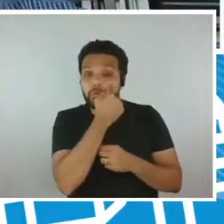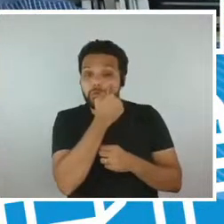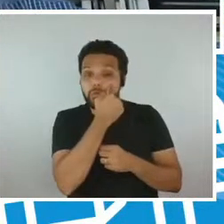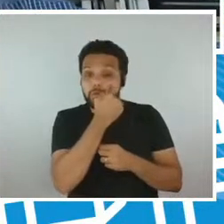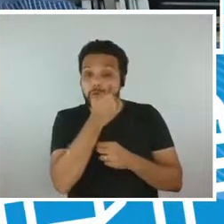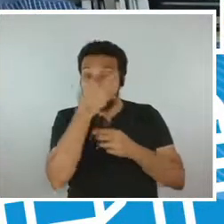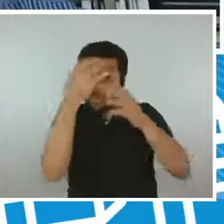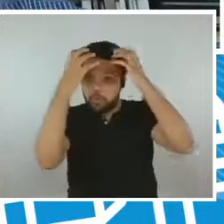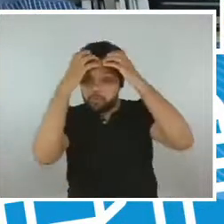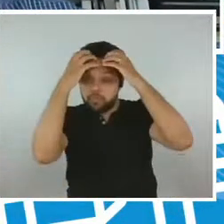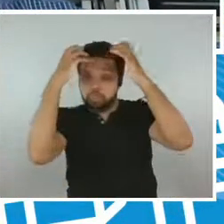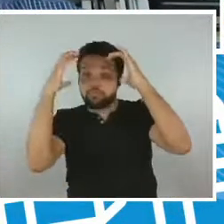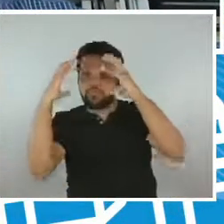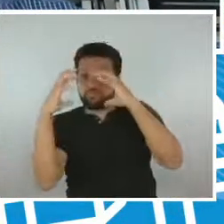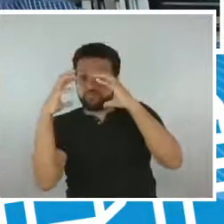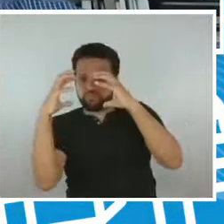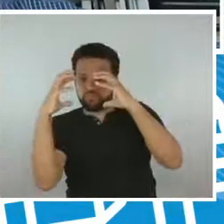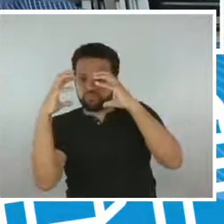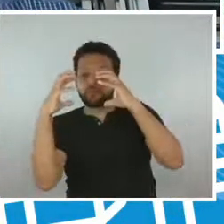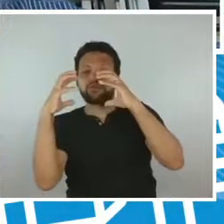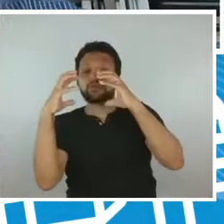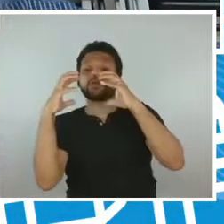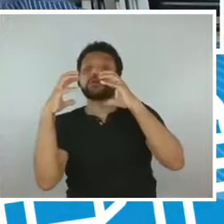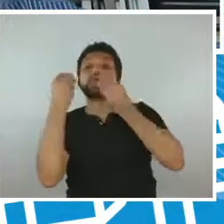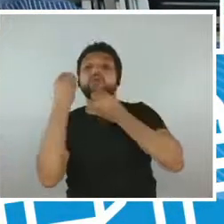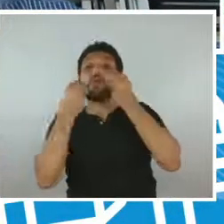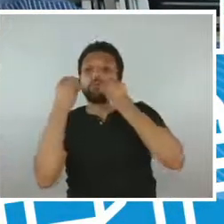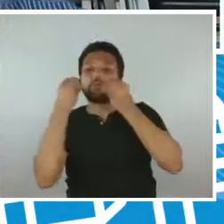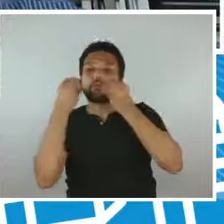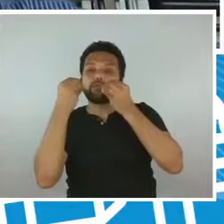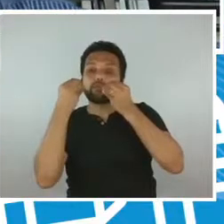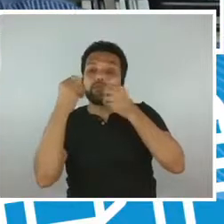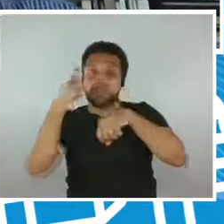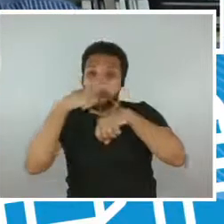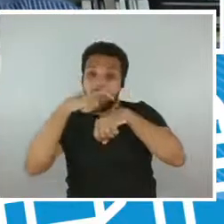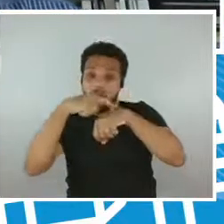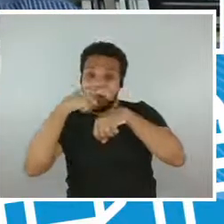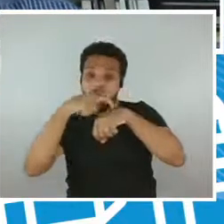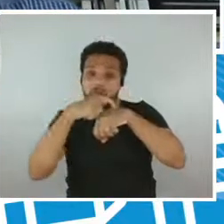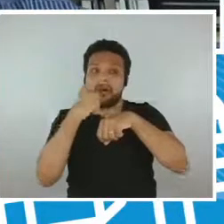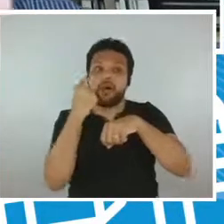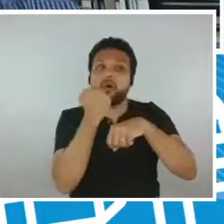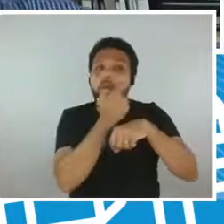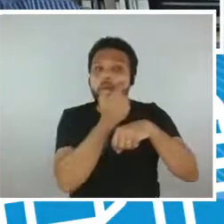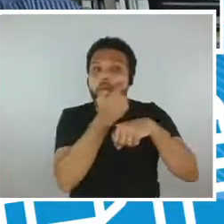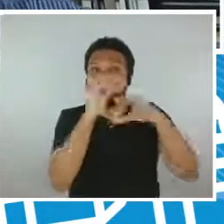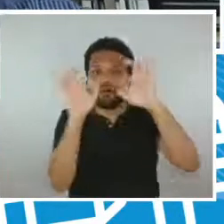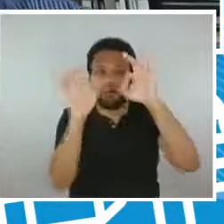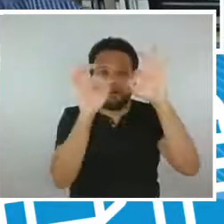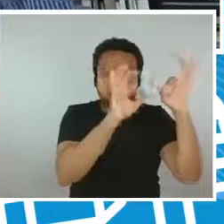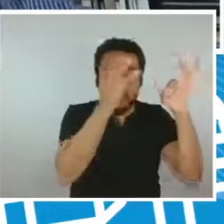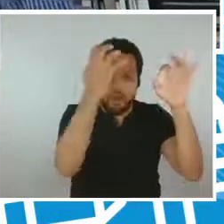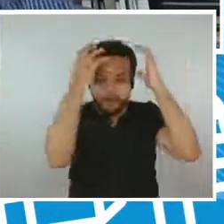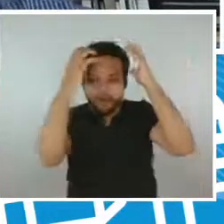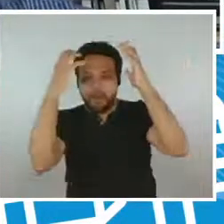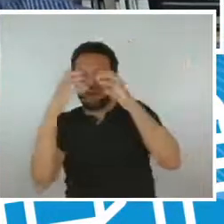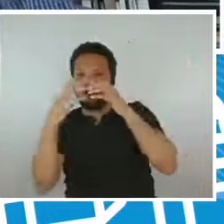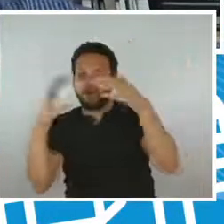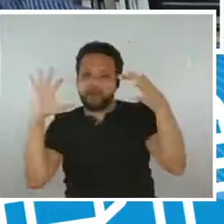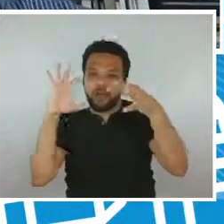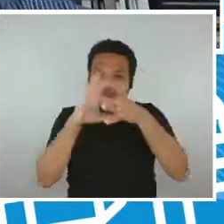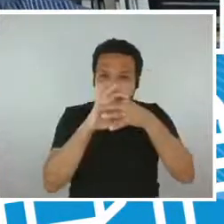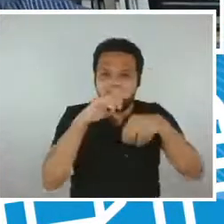certo? Como essa hipótese de que naquele momento, certo, seja um momento